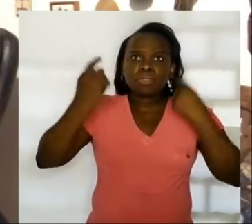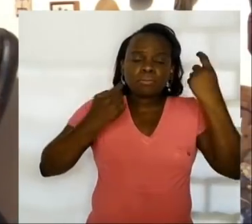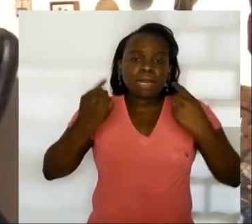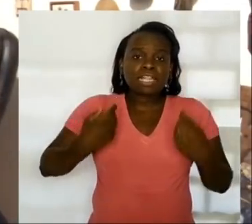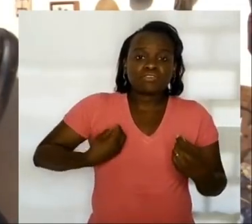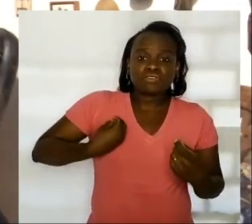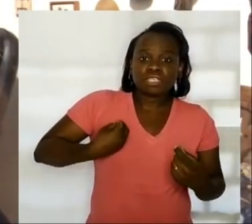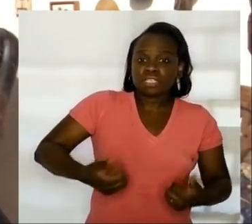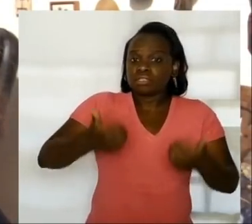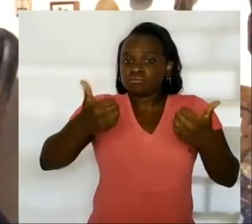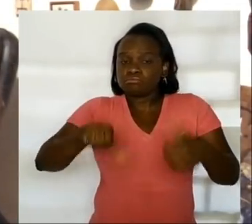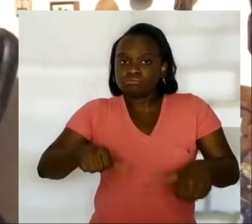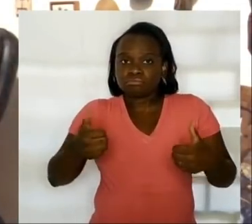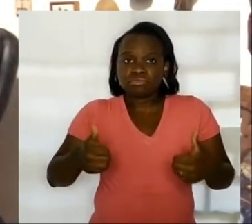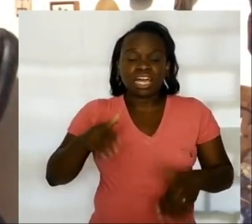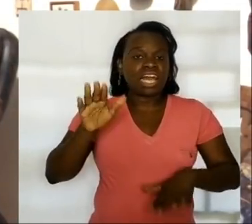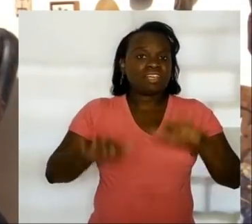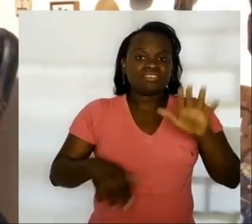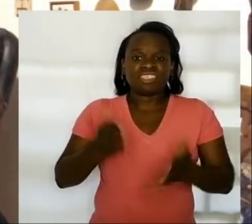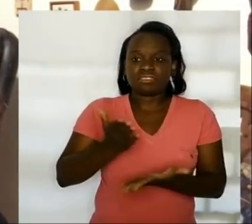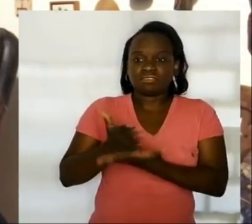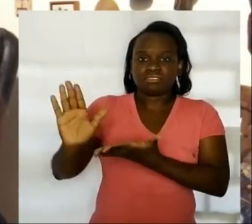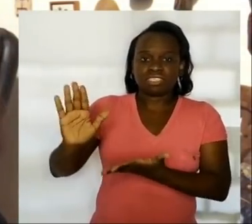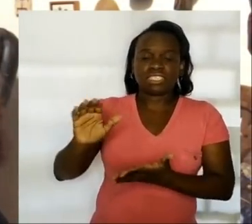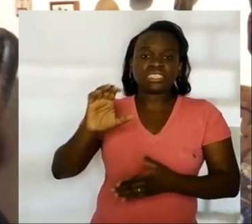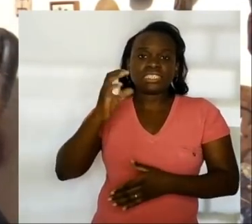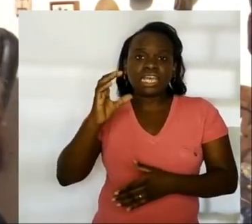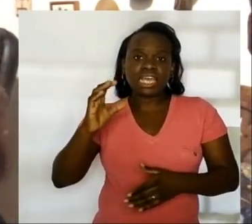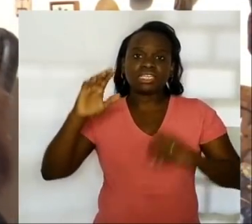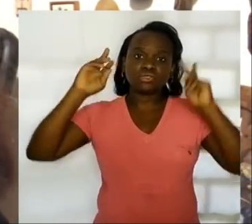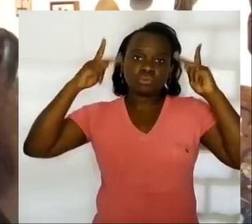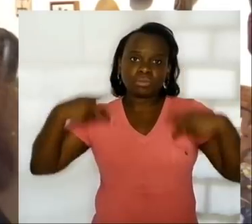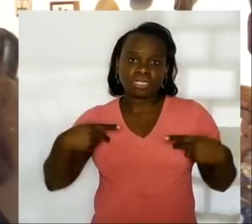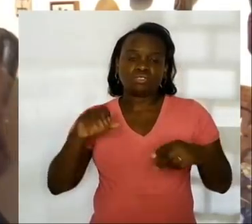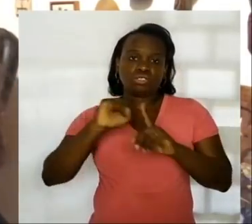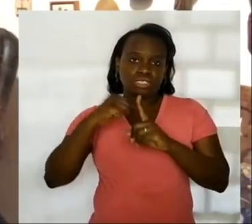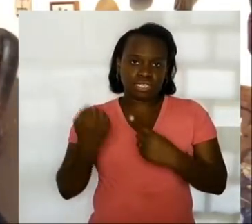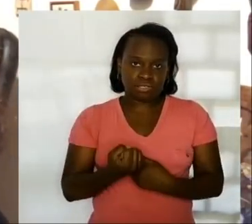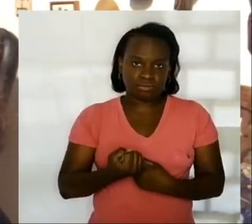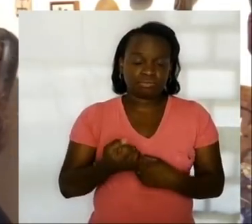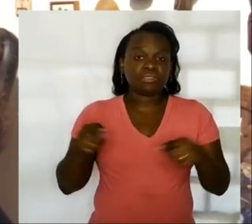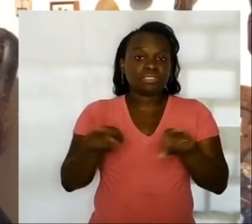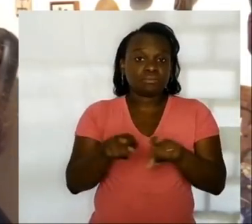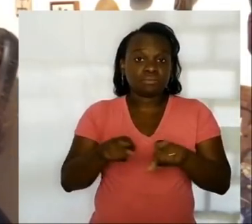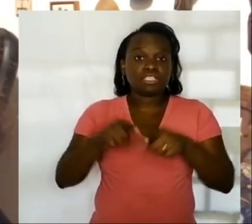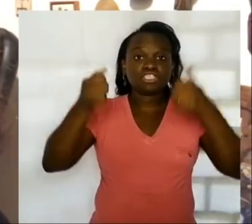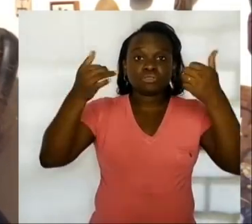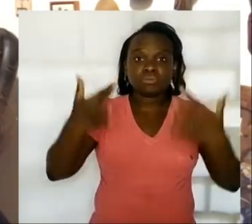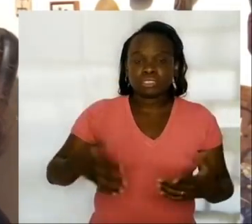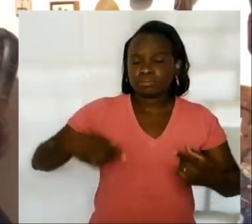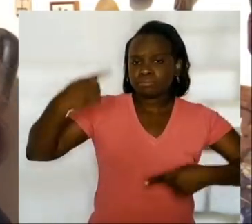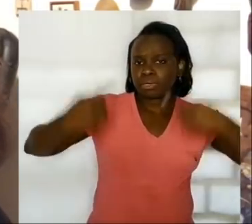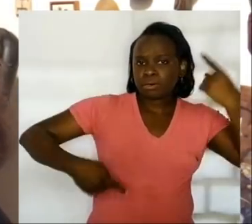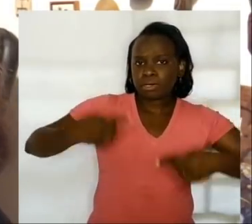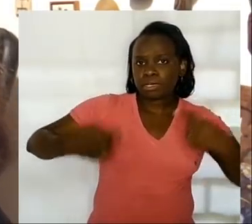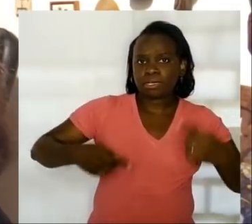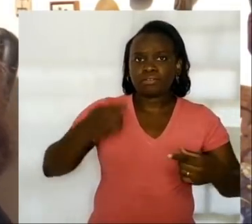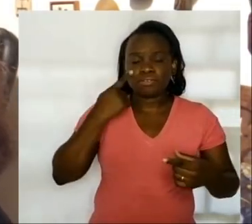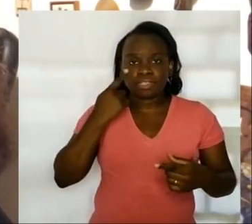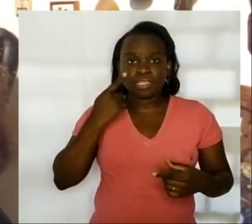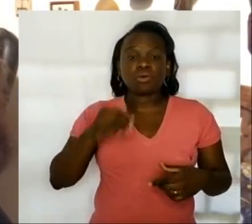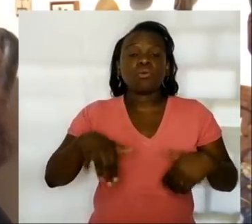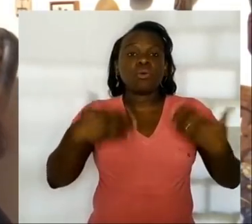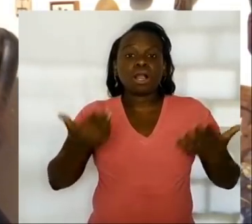se dizendo preocupadas com a qualidade de vida, praticamente deixam de fora as ciências humanas e sociais. Refiro-me também